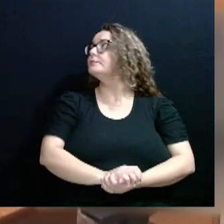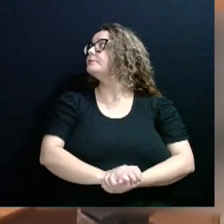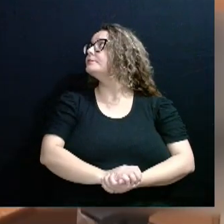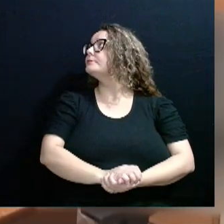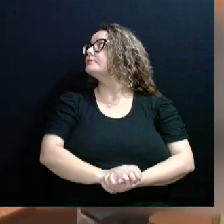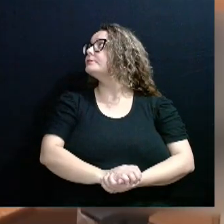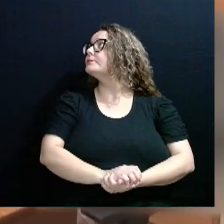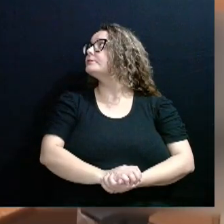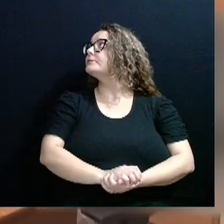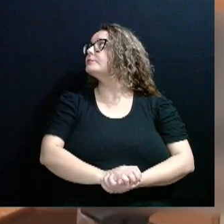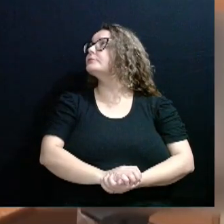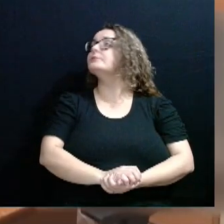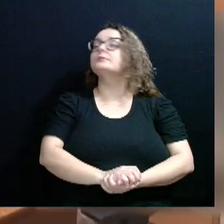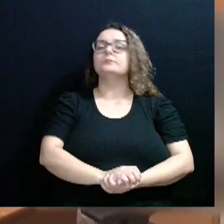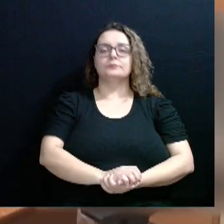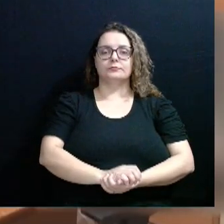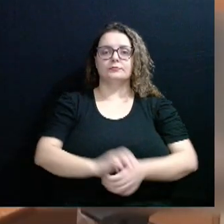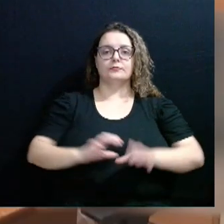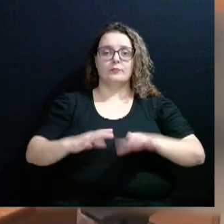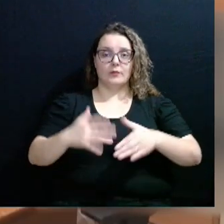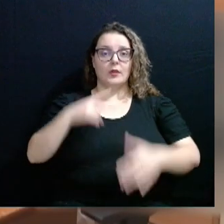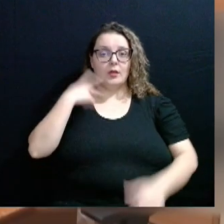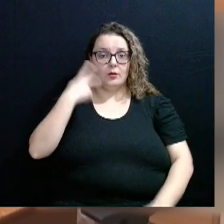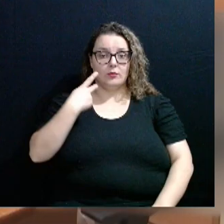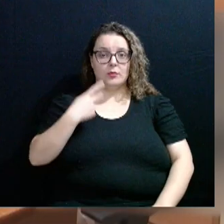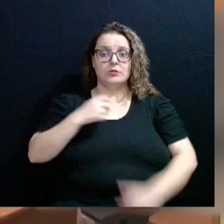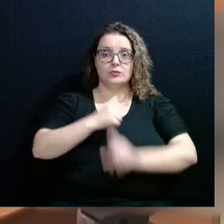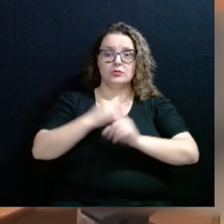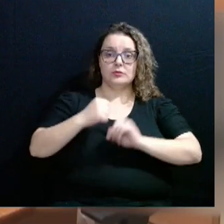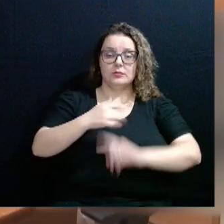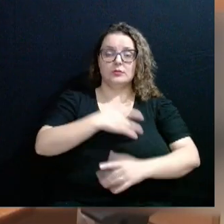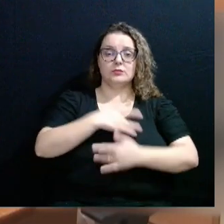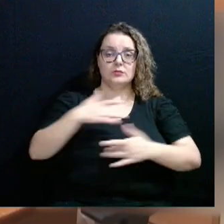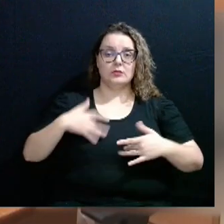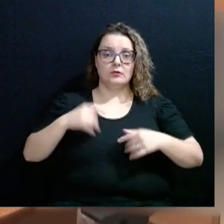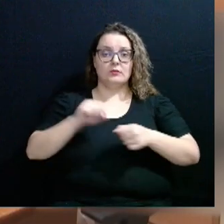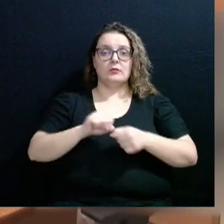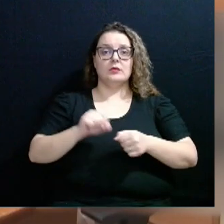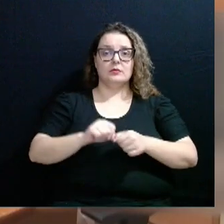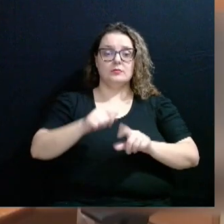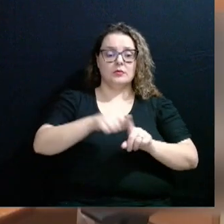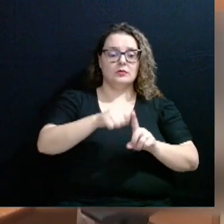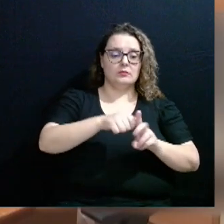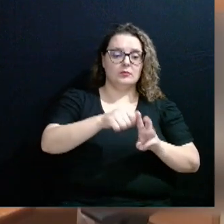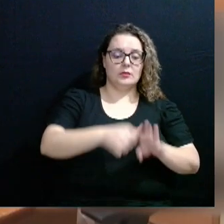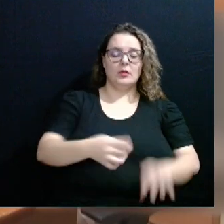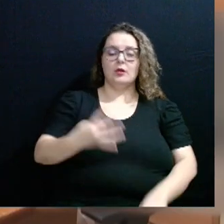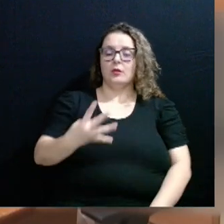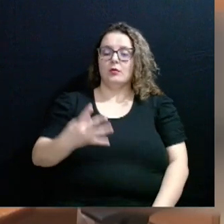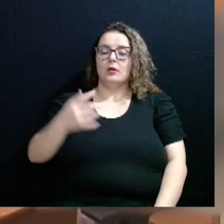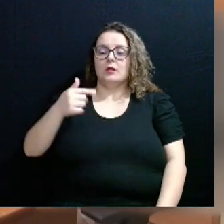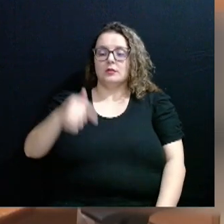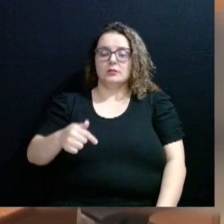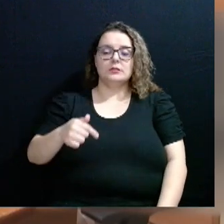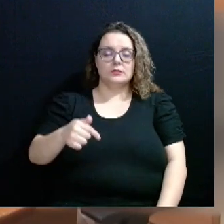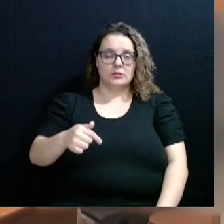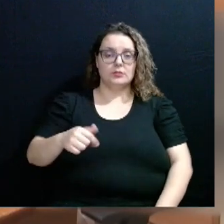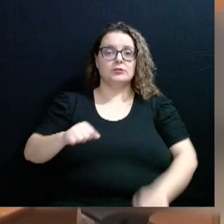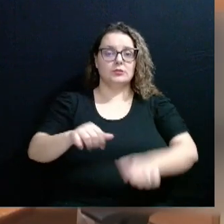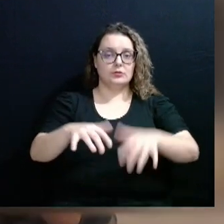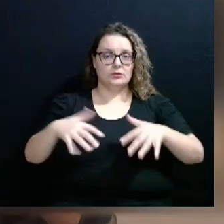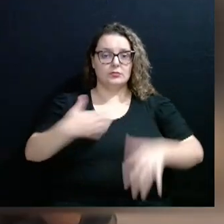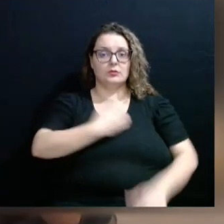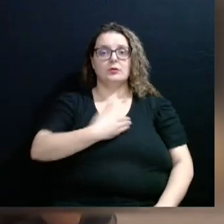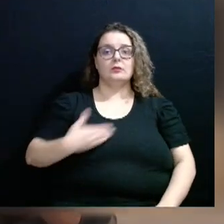A Comissão de Política Social e Saúde realizou a 47ª audiência pública para a prestação de